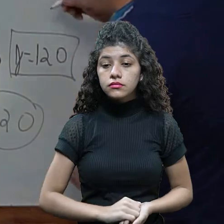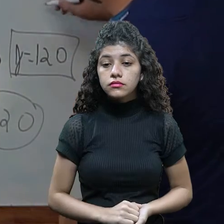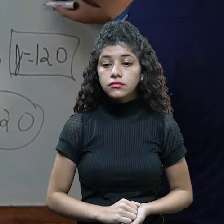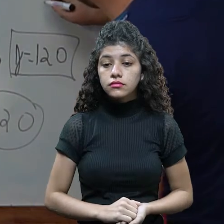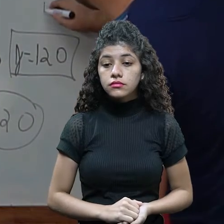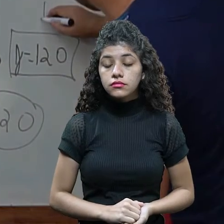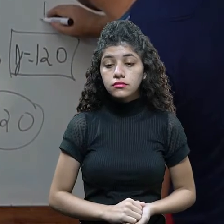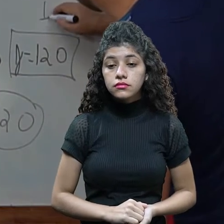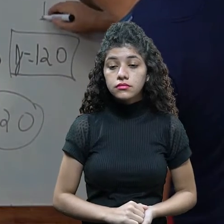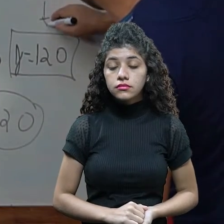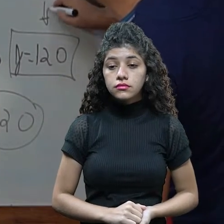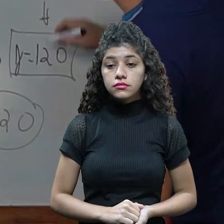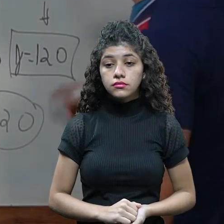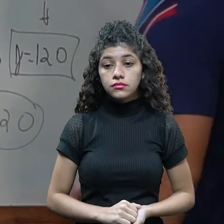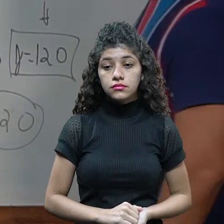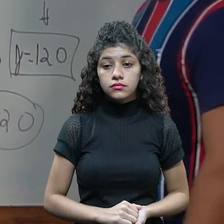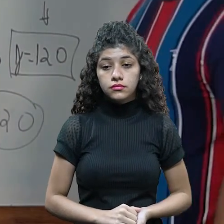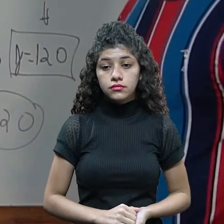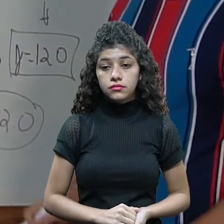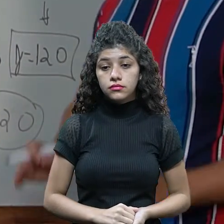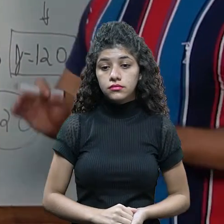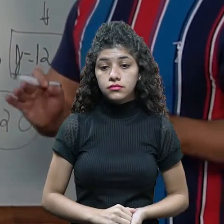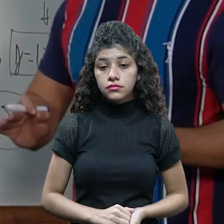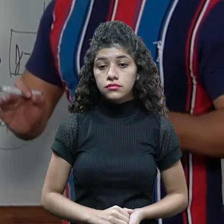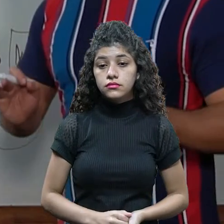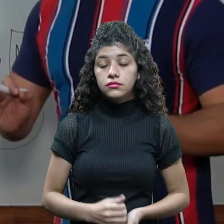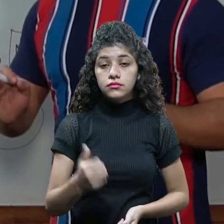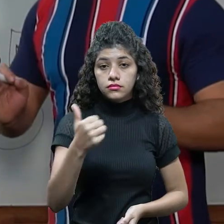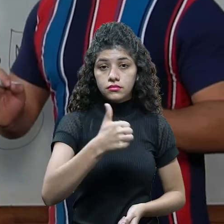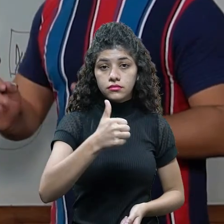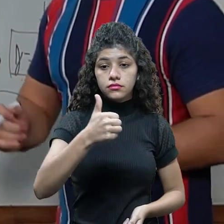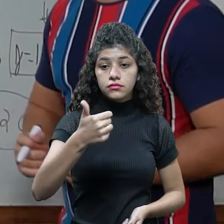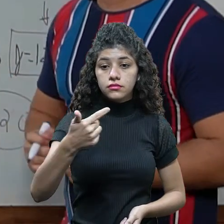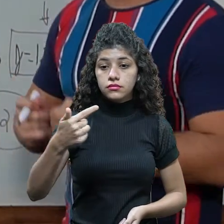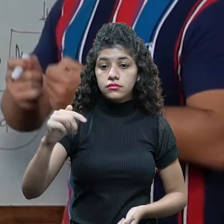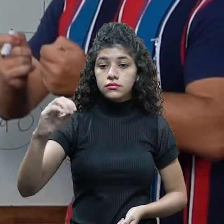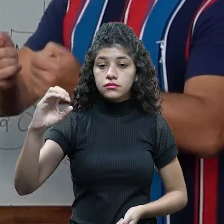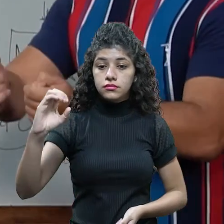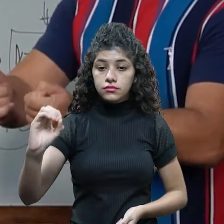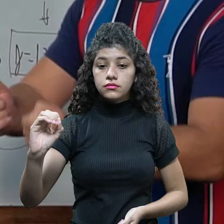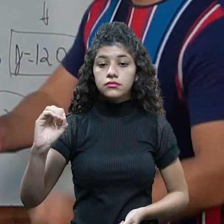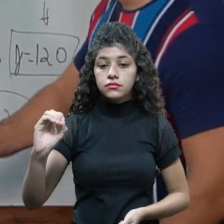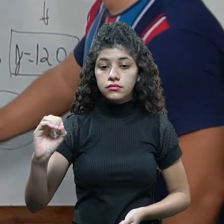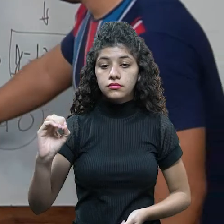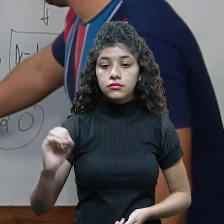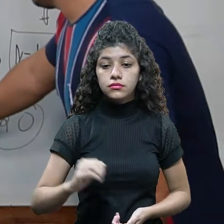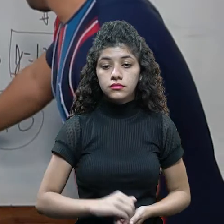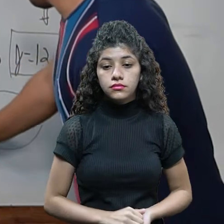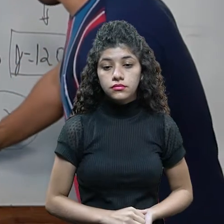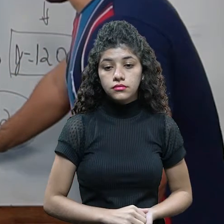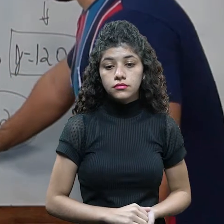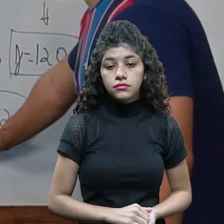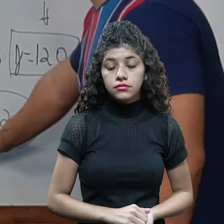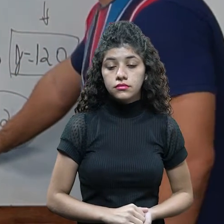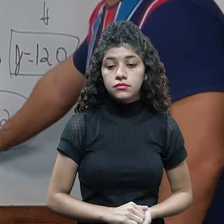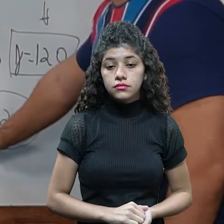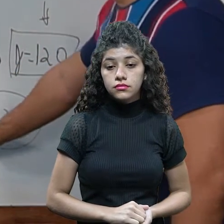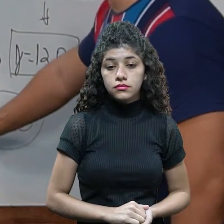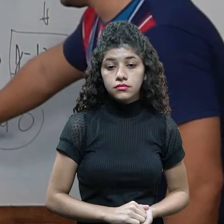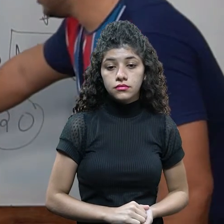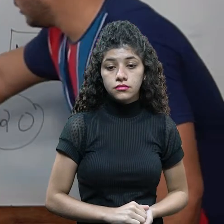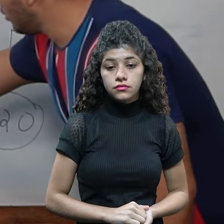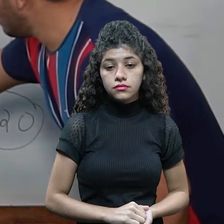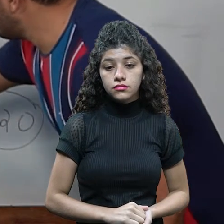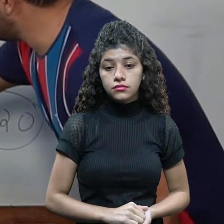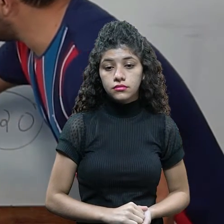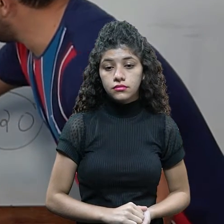120. Juros, o que ele vai pagar mais é R$120. Então ele pegou 1.000 e vai pagar mais